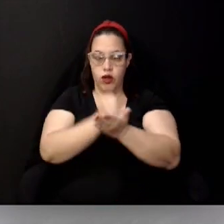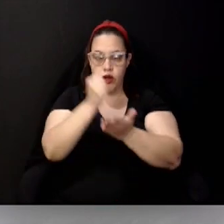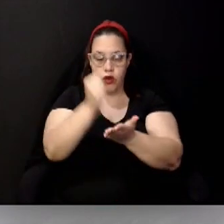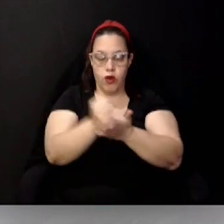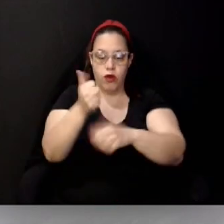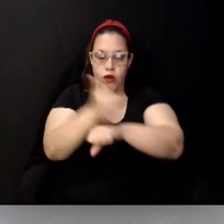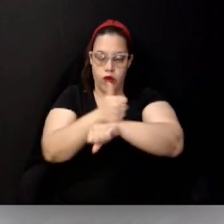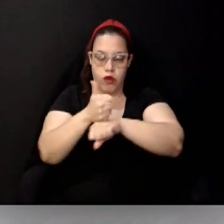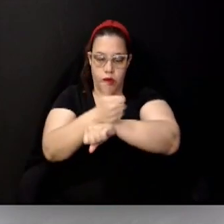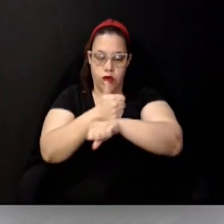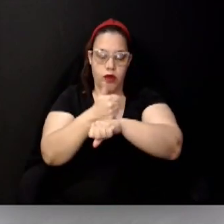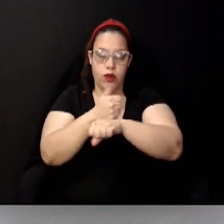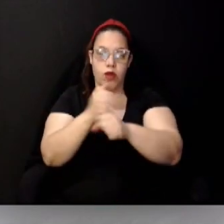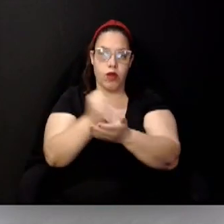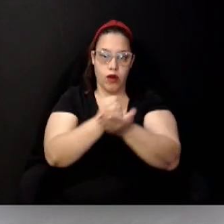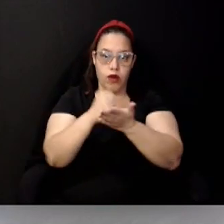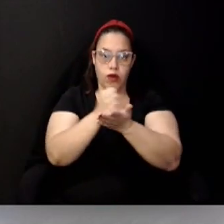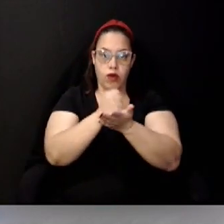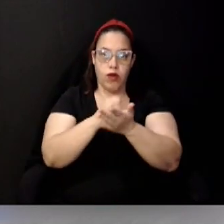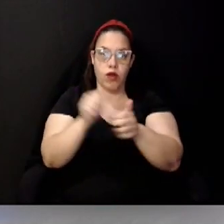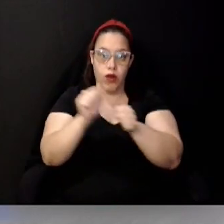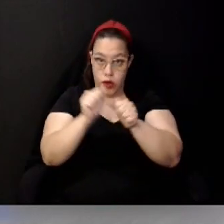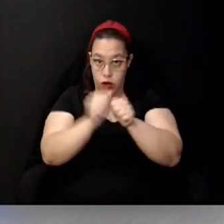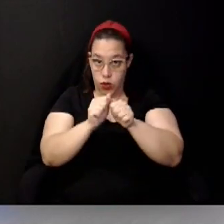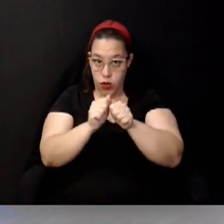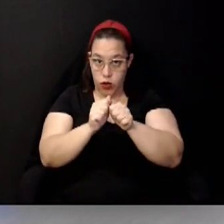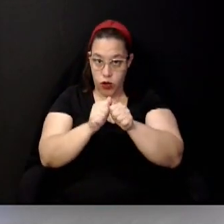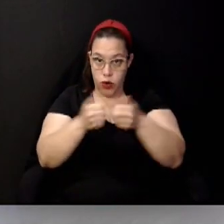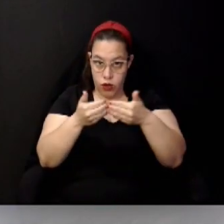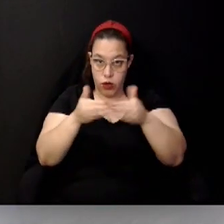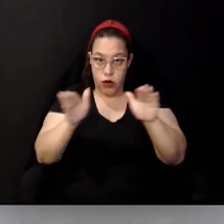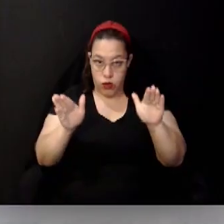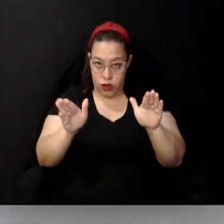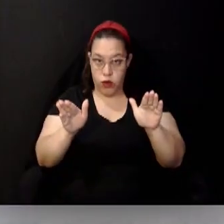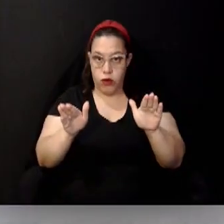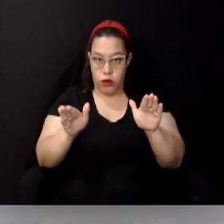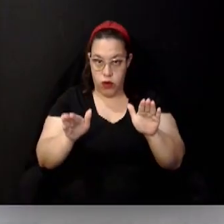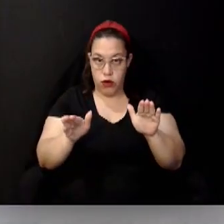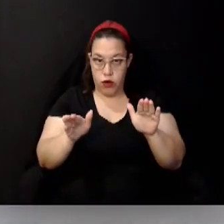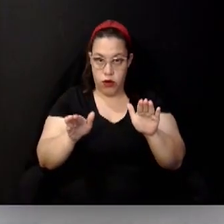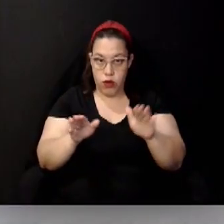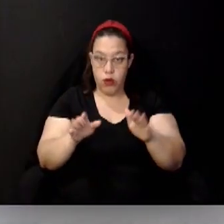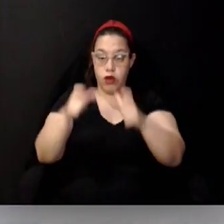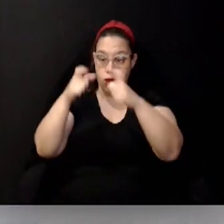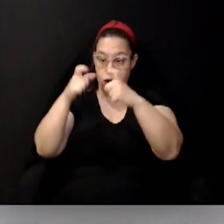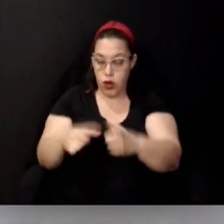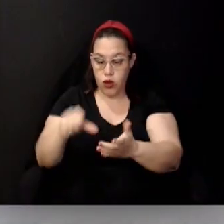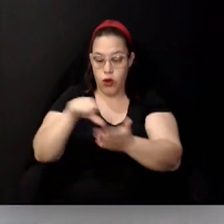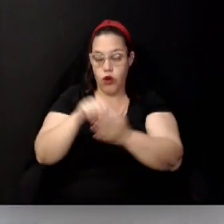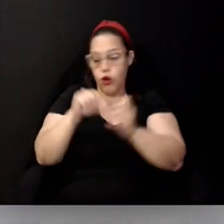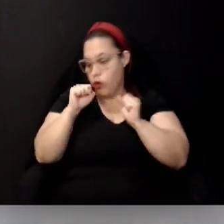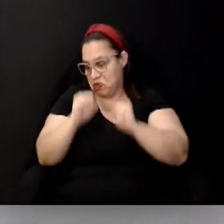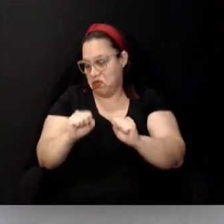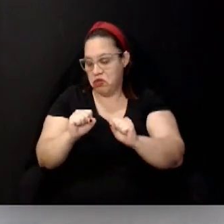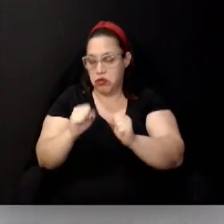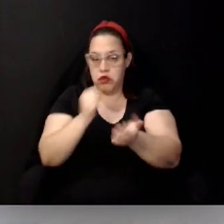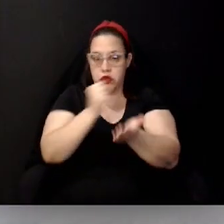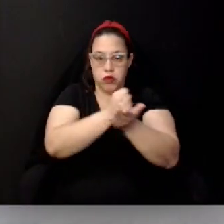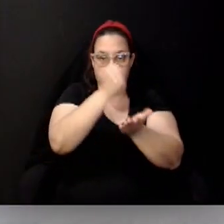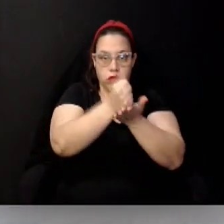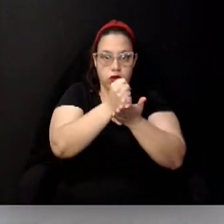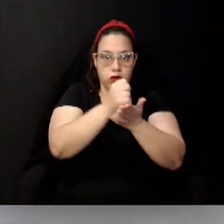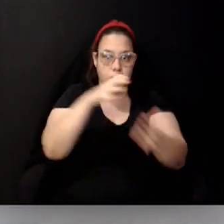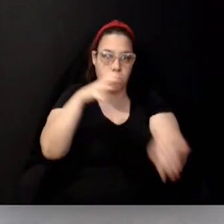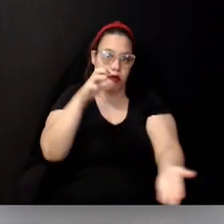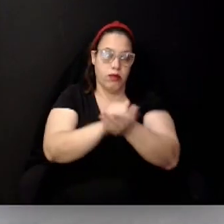o farmacêutico para poder fazer a abertura dessa unidade, ela pode se credenciar, submeter, lógico,